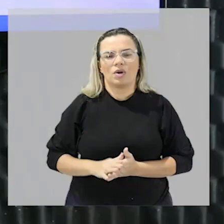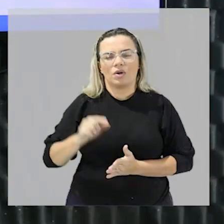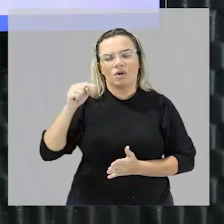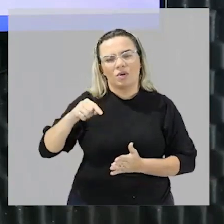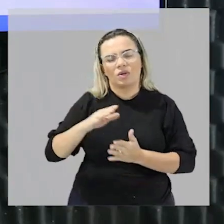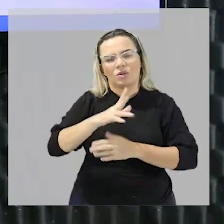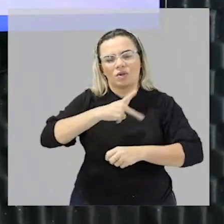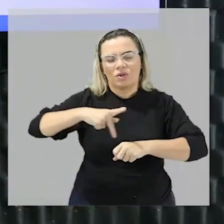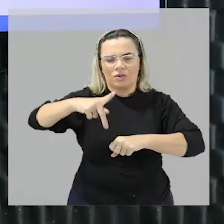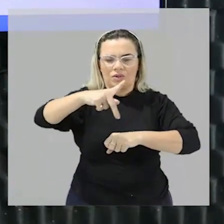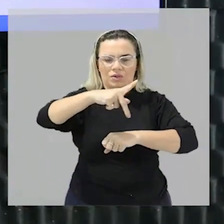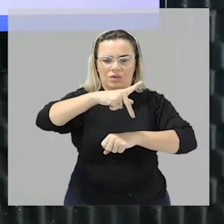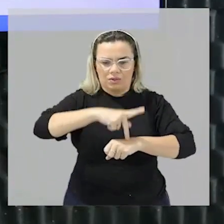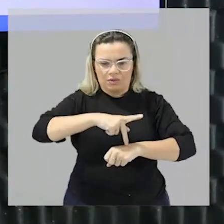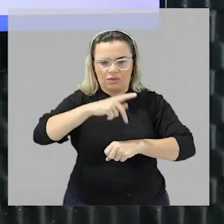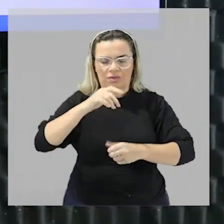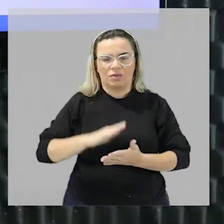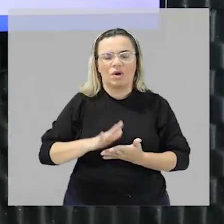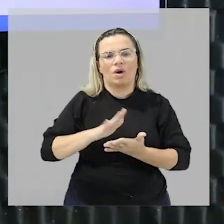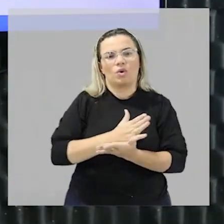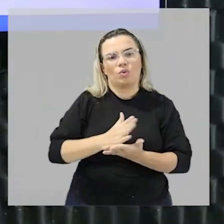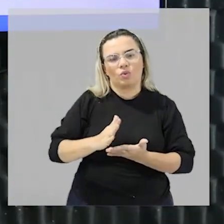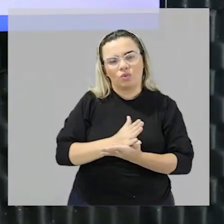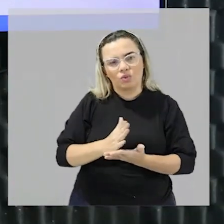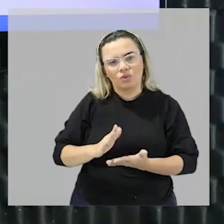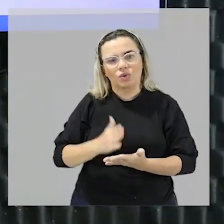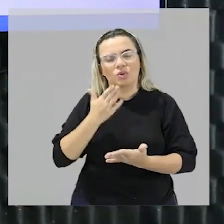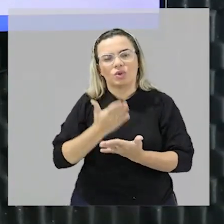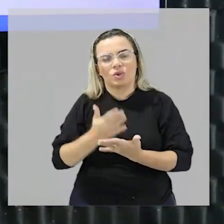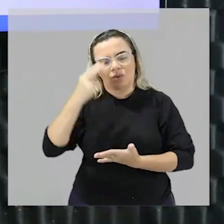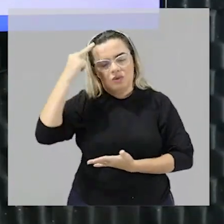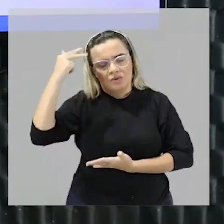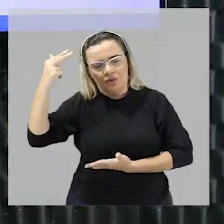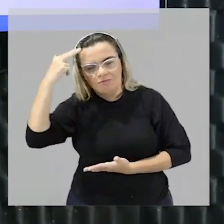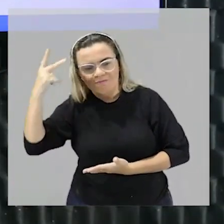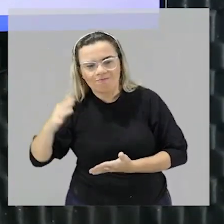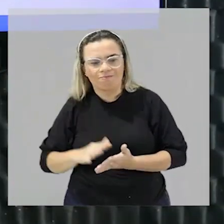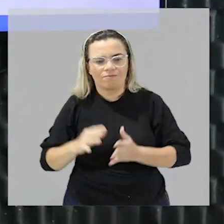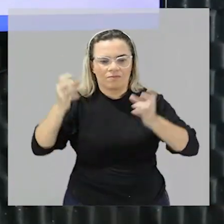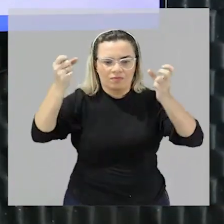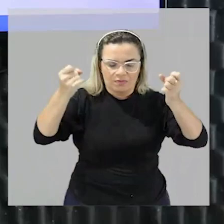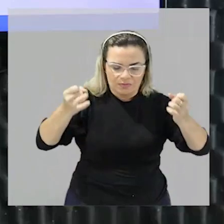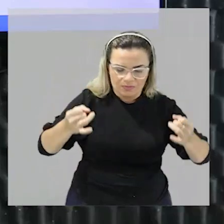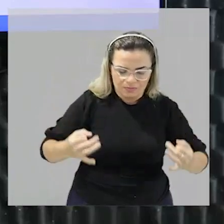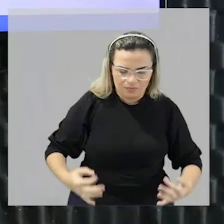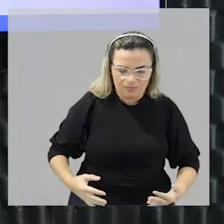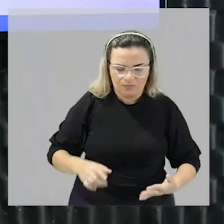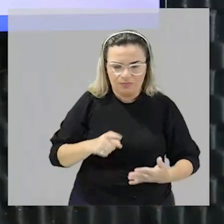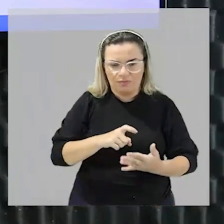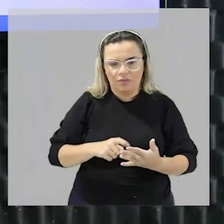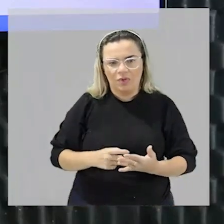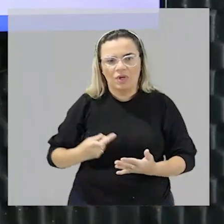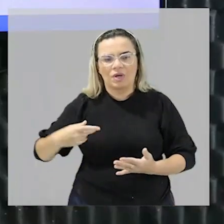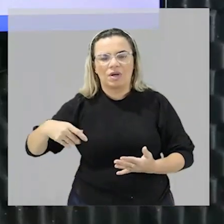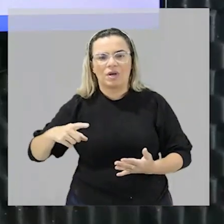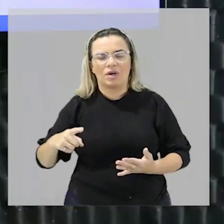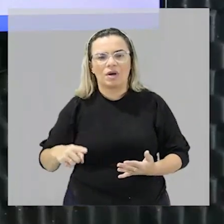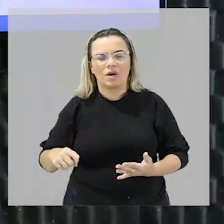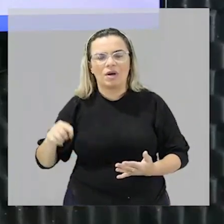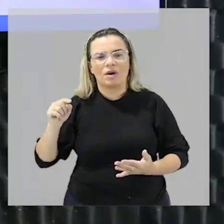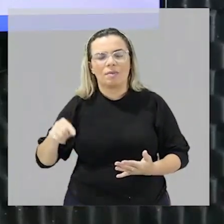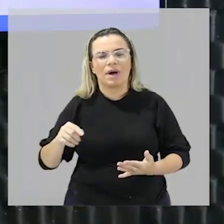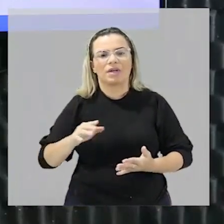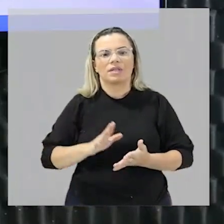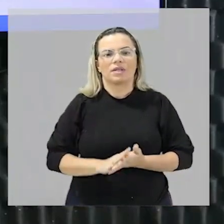Ao ponto de alguns historiadores chegam até mesmo a falar em uma pax imperial,